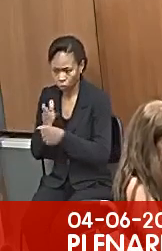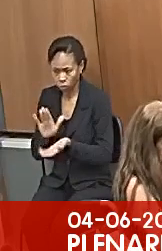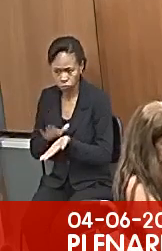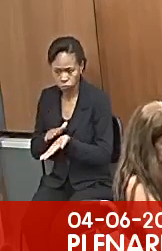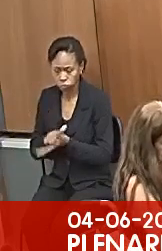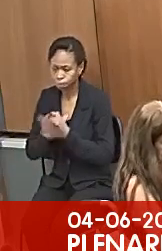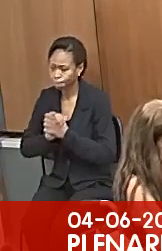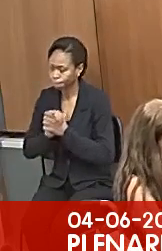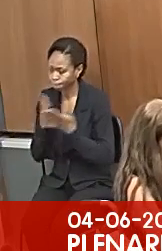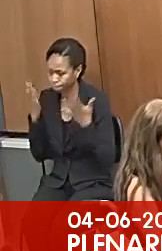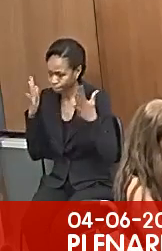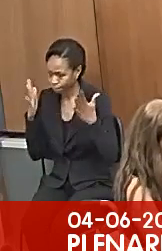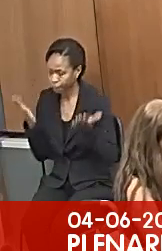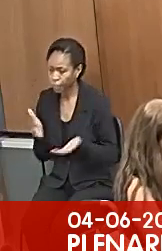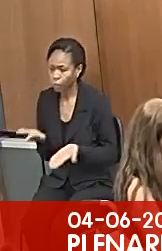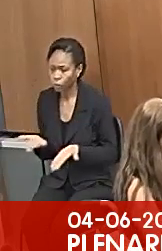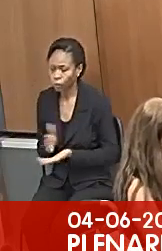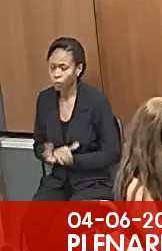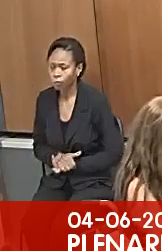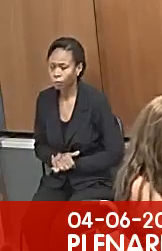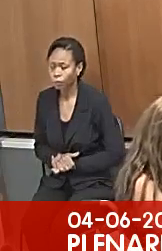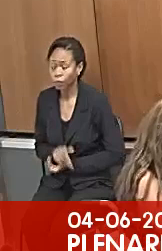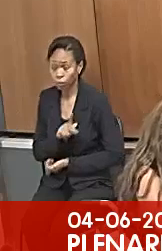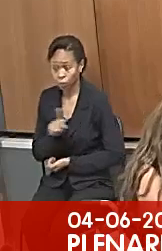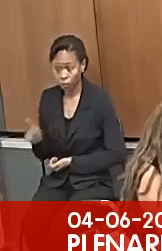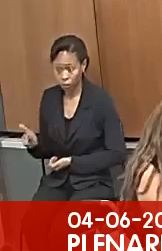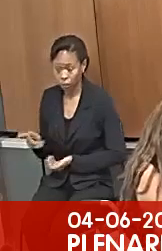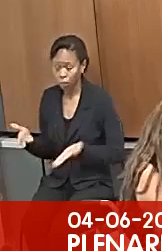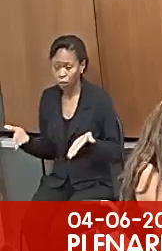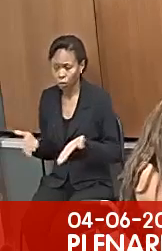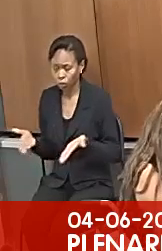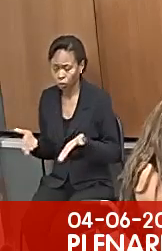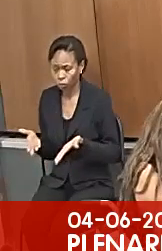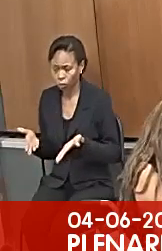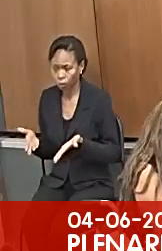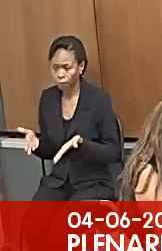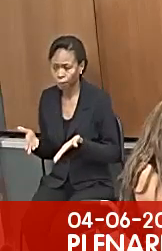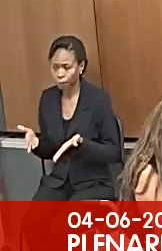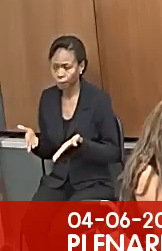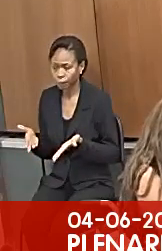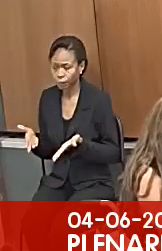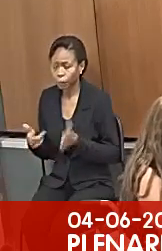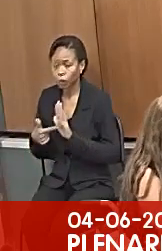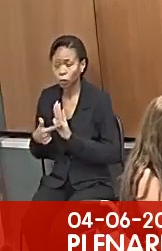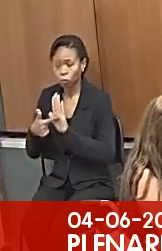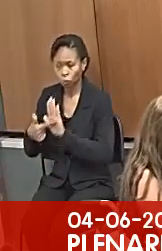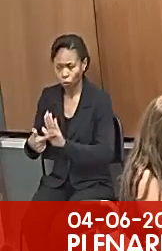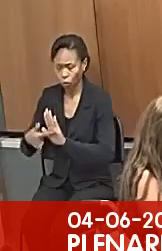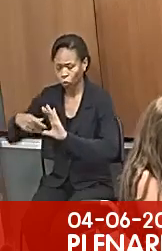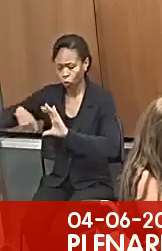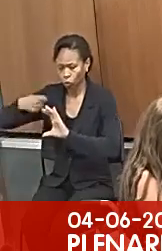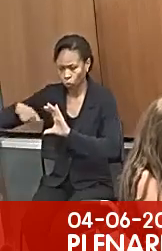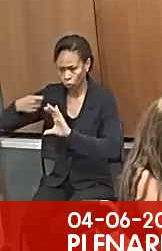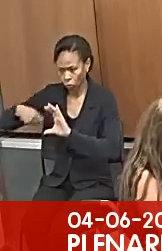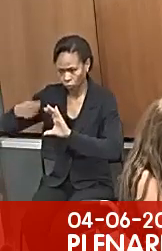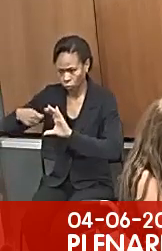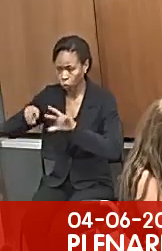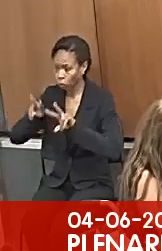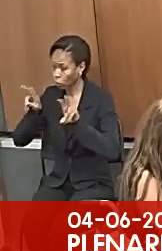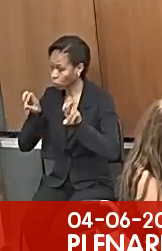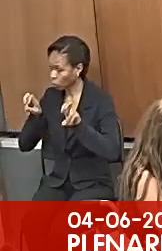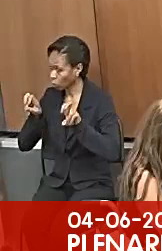de congratulações, a presidência, neste instante, passa a exibir o vídeo sobre o